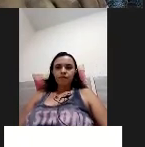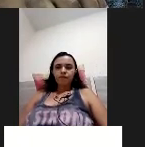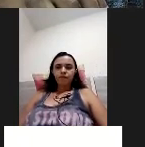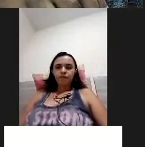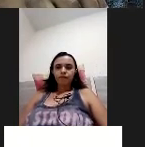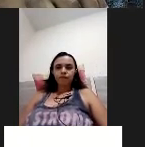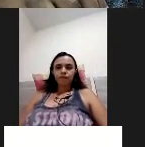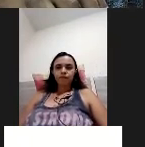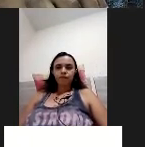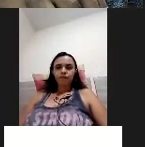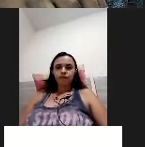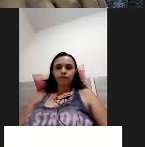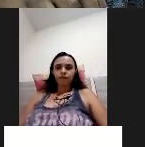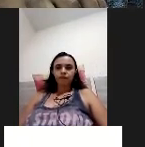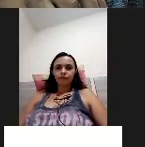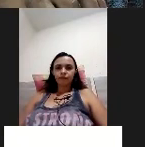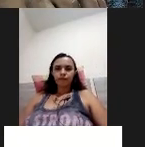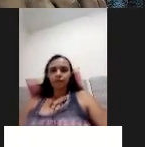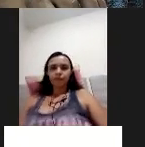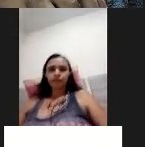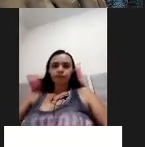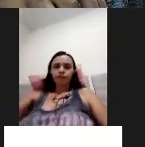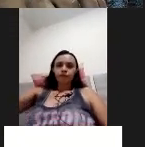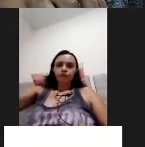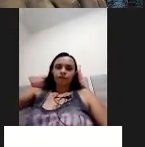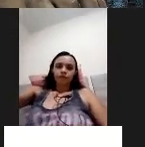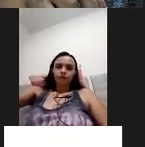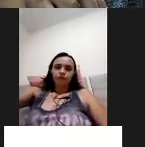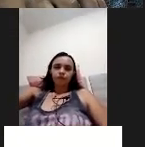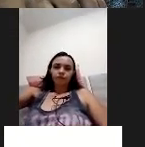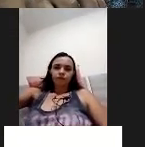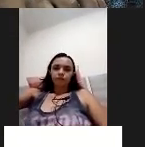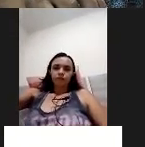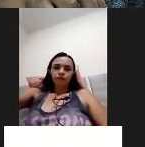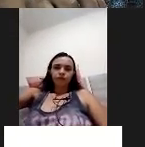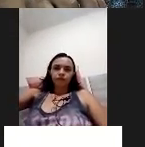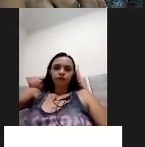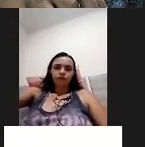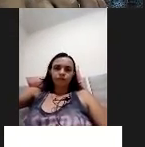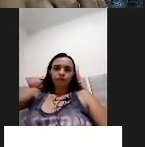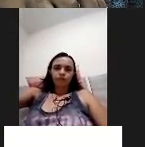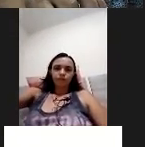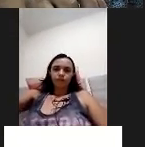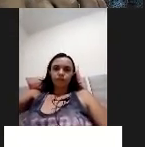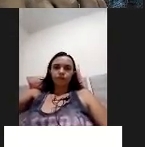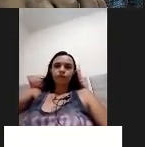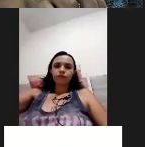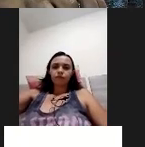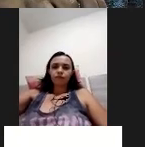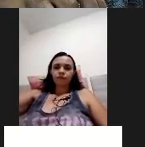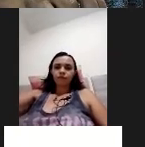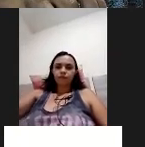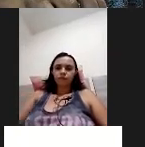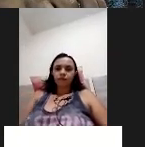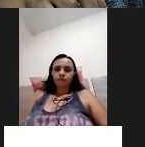importante. Então, coloca um travesseiro entre as pernas para que fique tudo confortável. Isso aí é para realizar a mudança